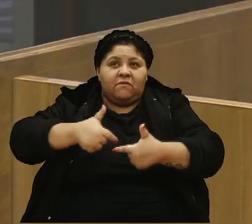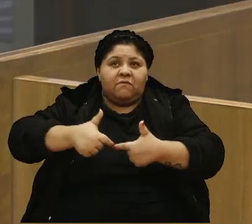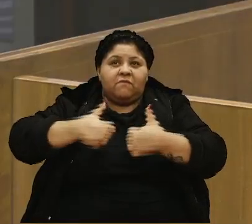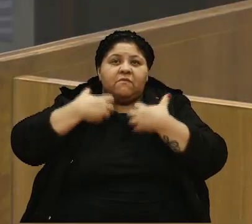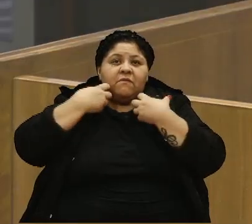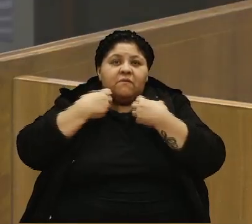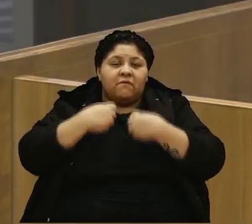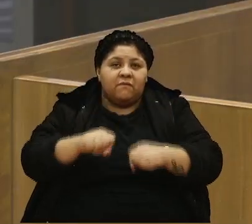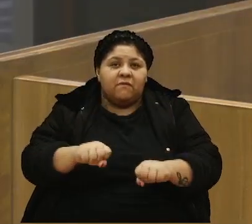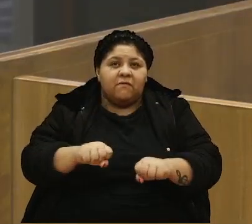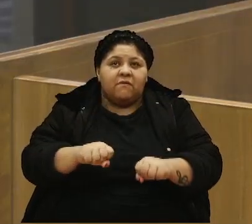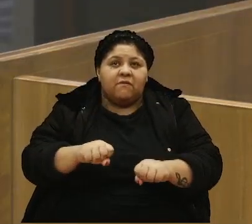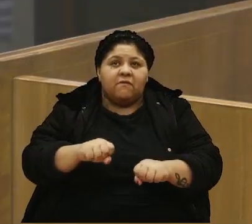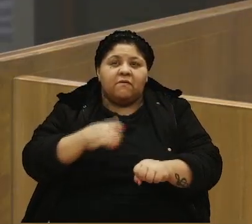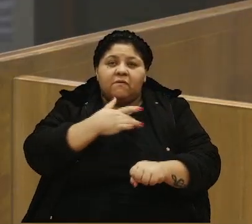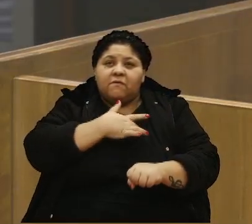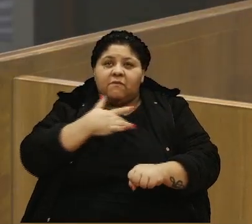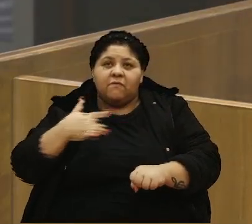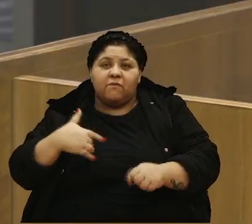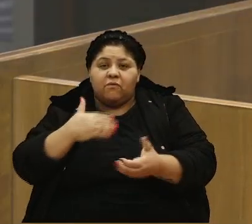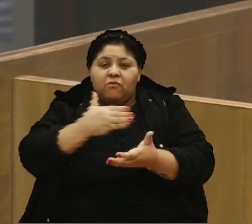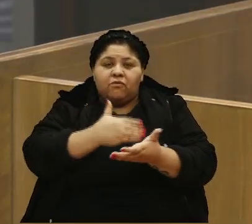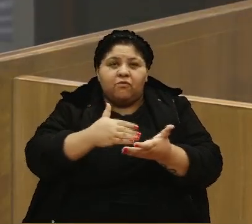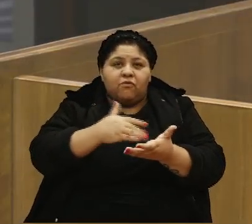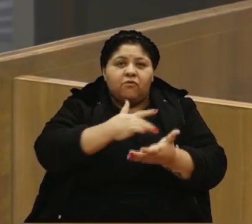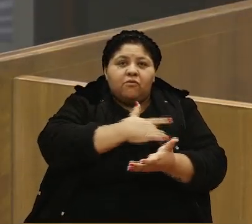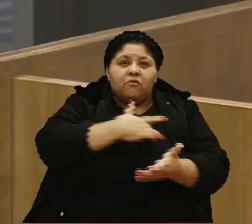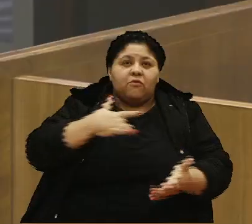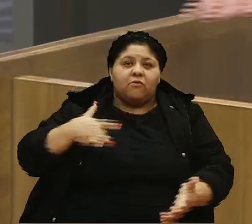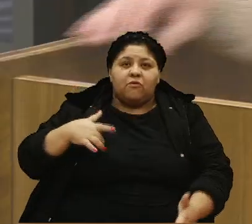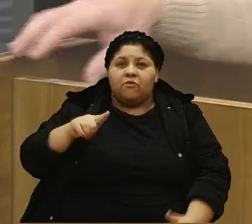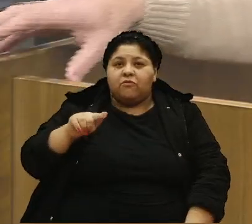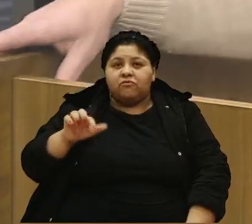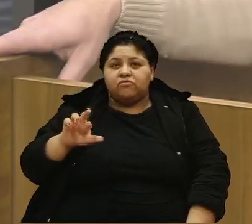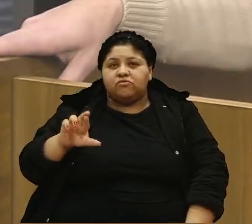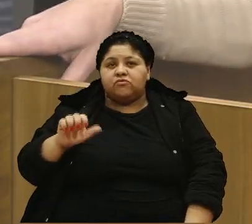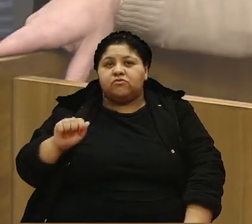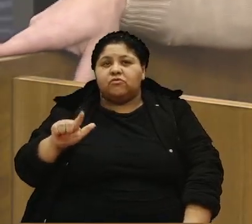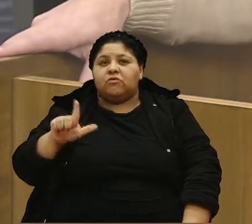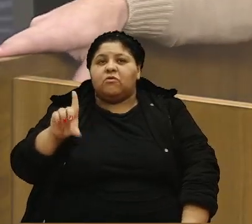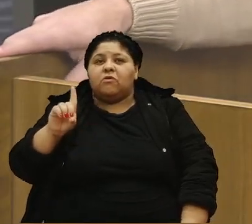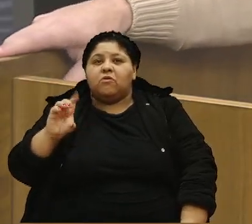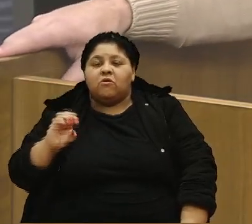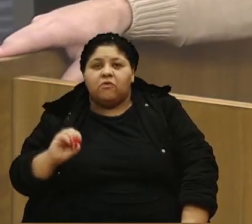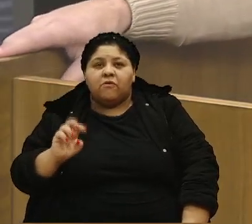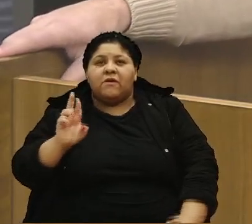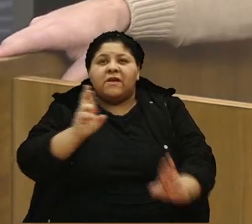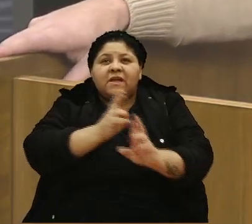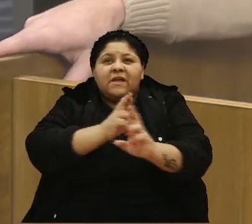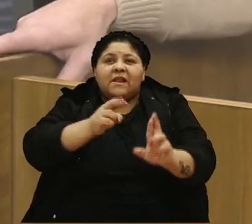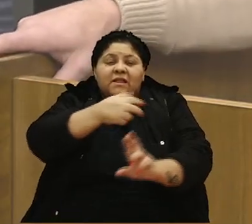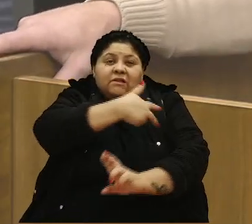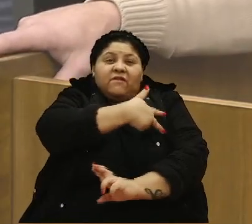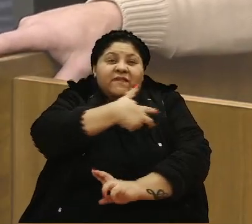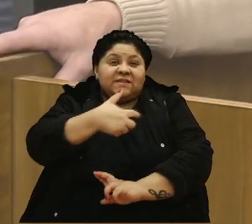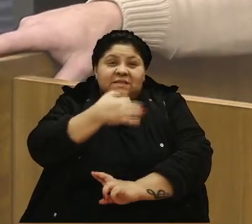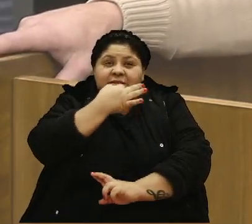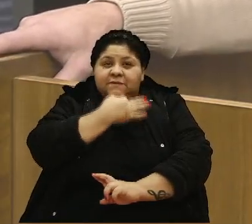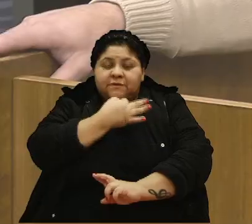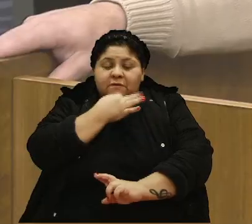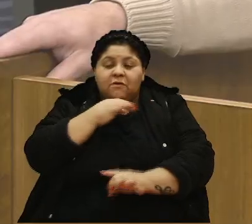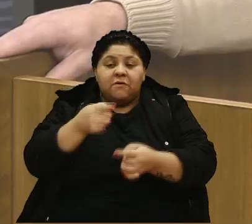Saúde, do secretário de Saúde, Geraldo, em relação à cobertura vacinal em nosso município,